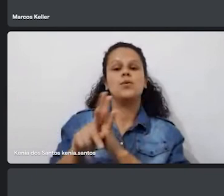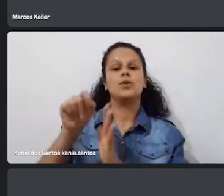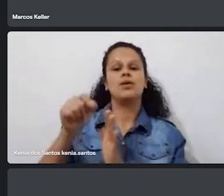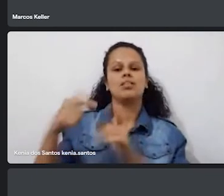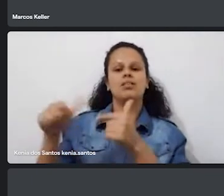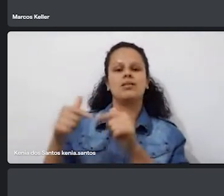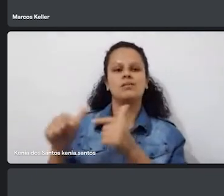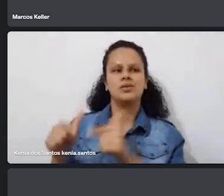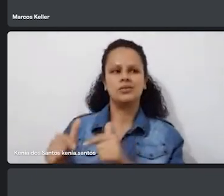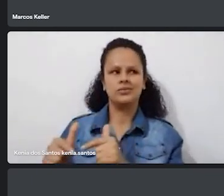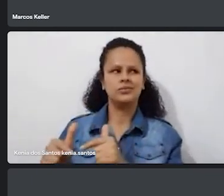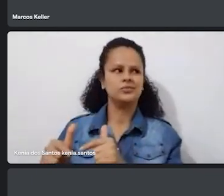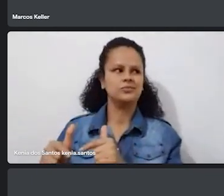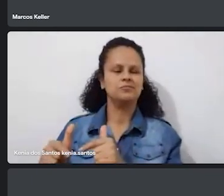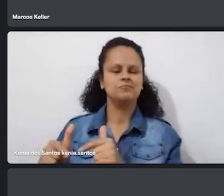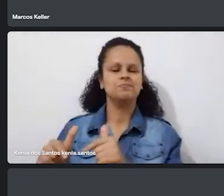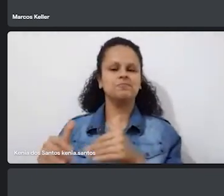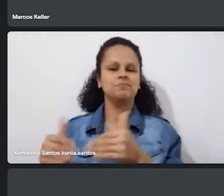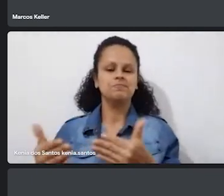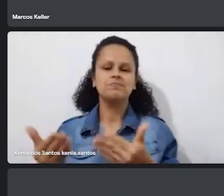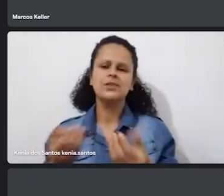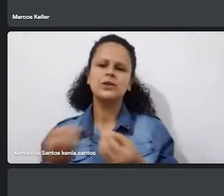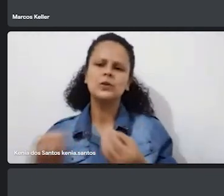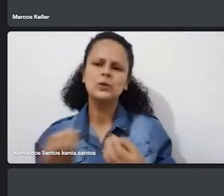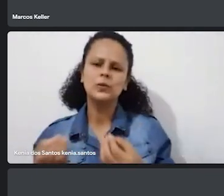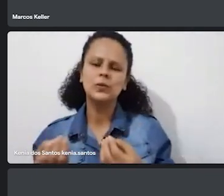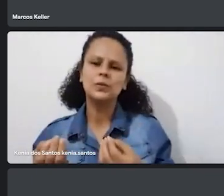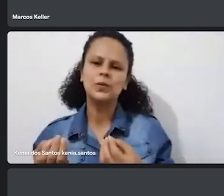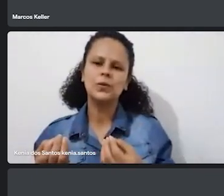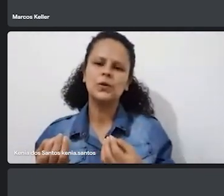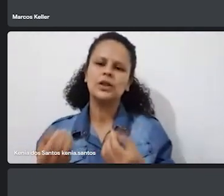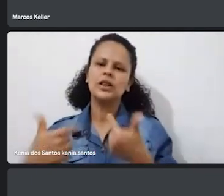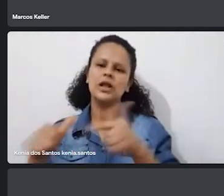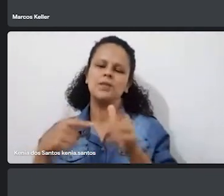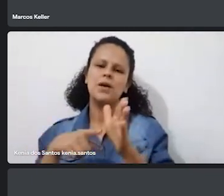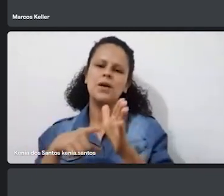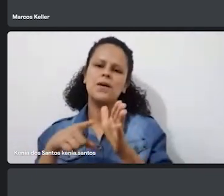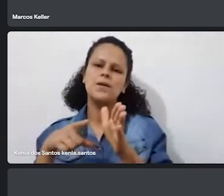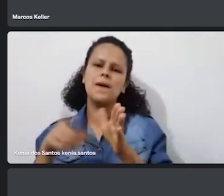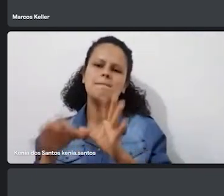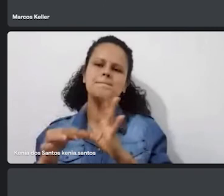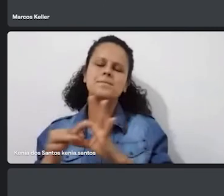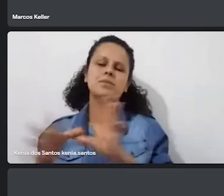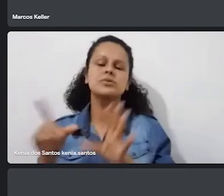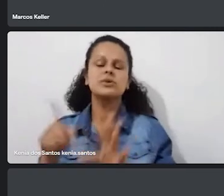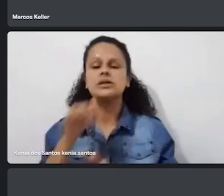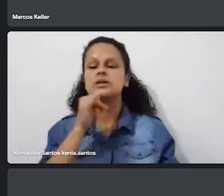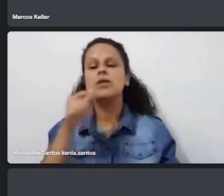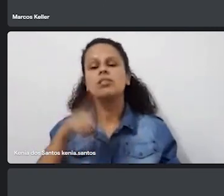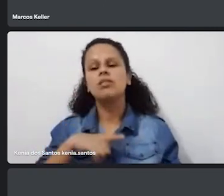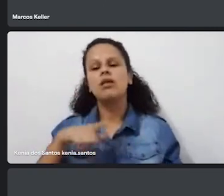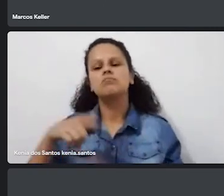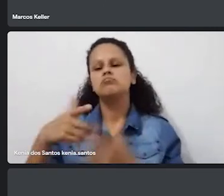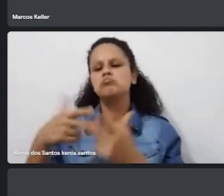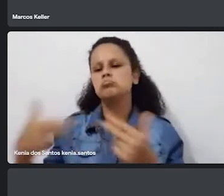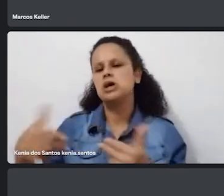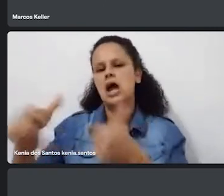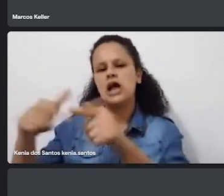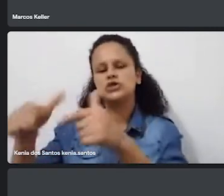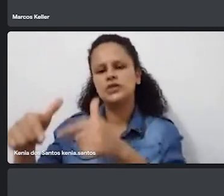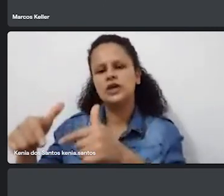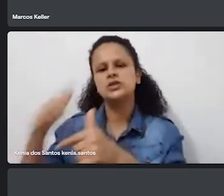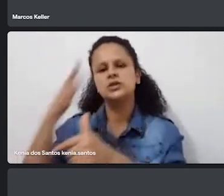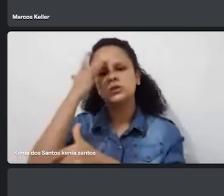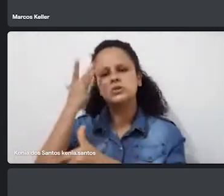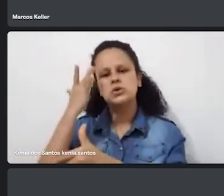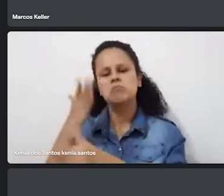A permissão de trabalho é um documento para executar uma determinada atividade. Já